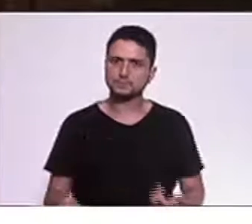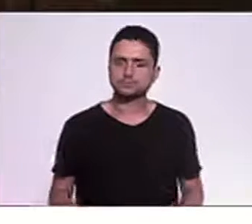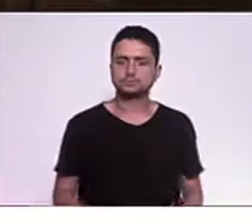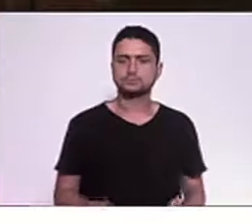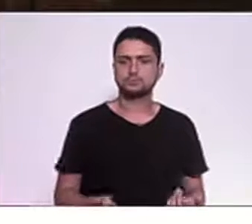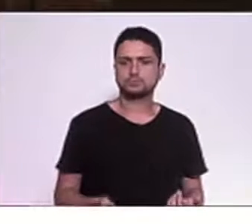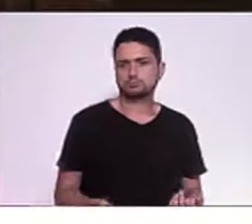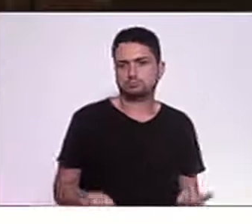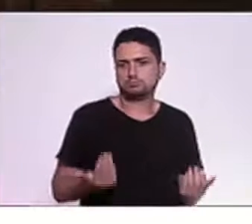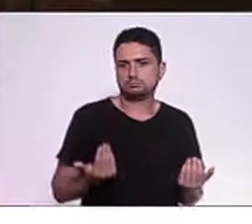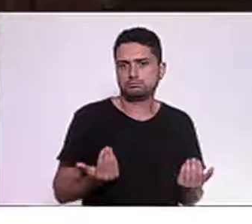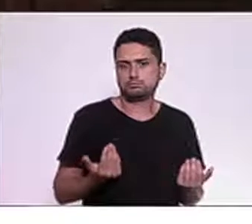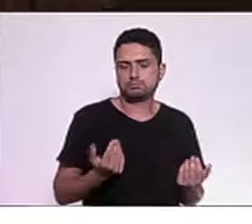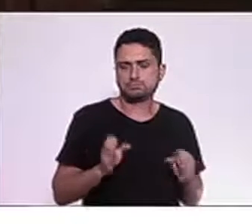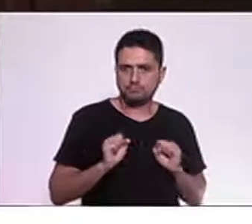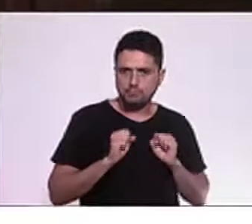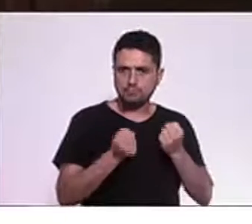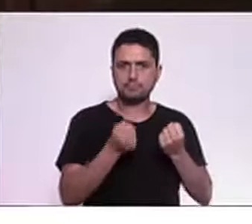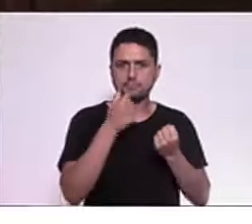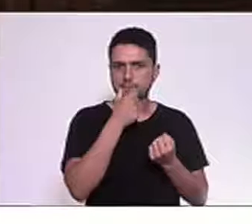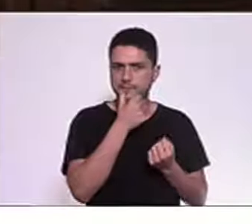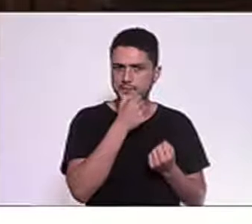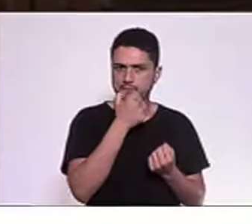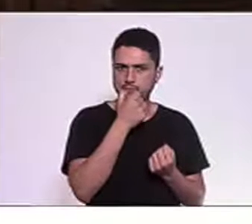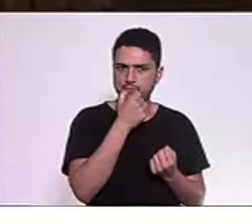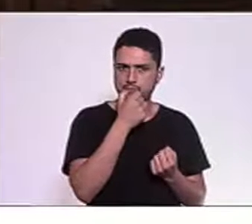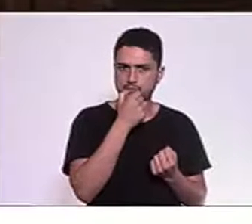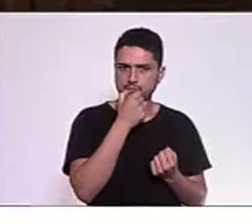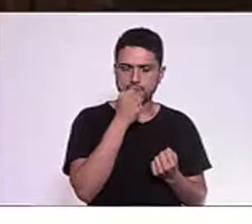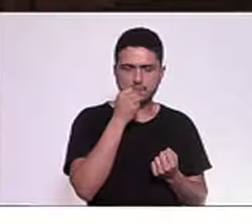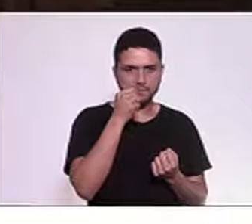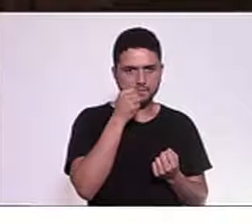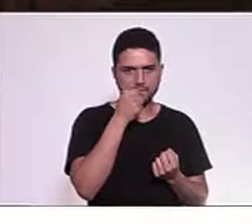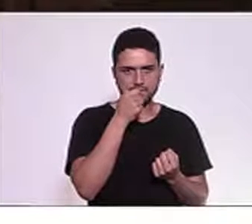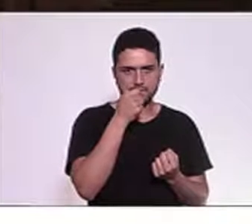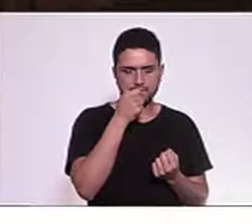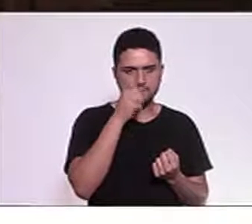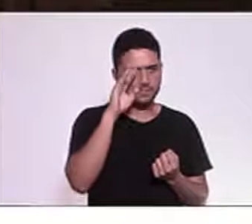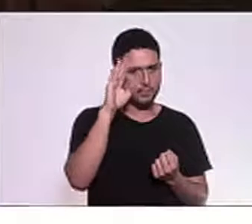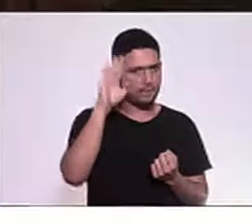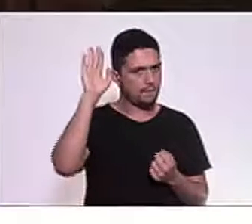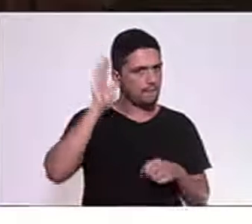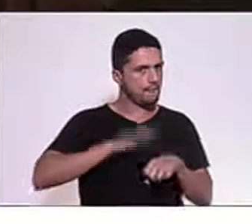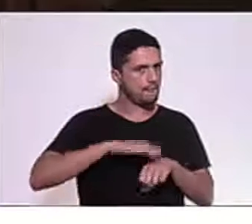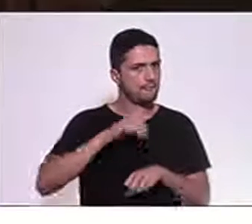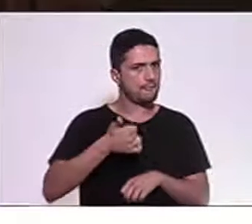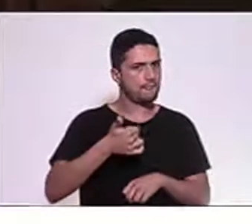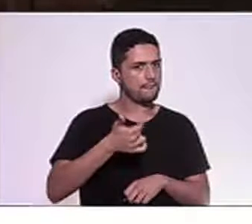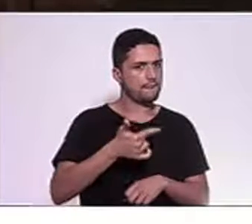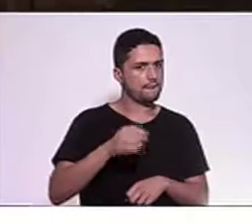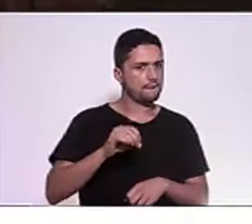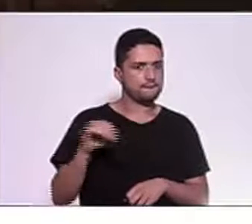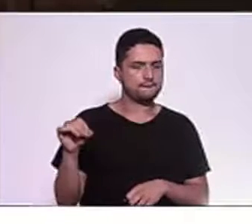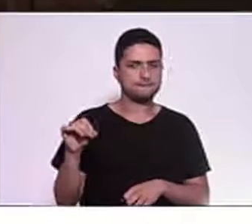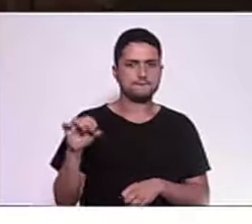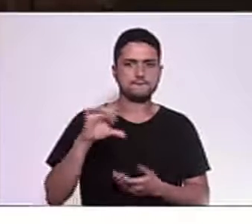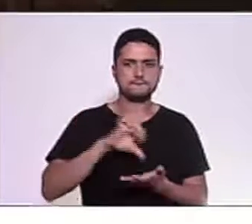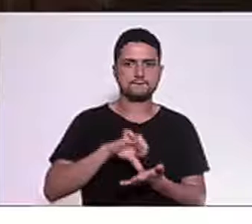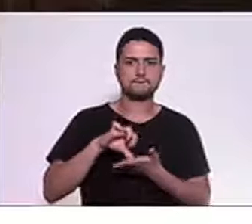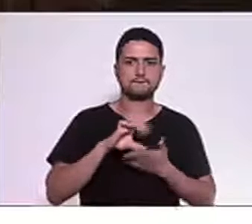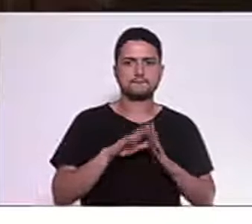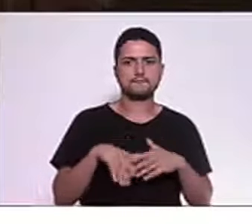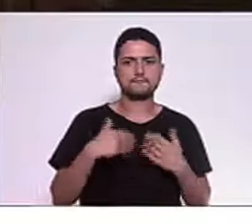perto o desempenho acadêmico das mais de 1.200 unidades escolares que integram